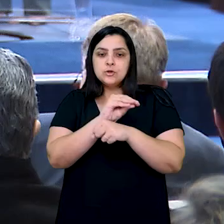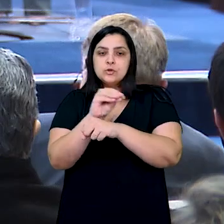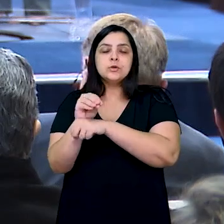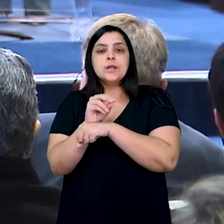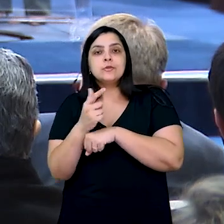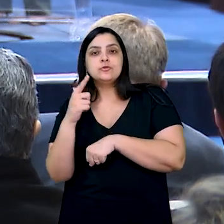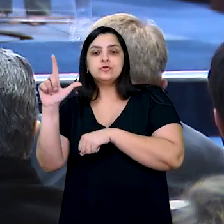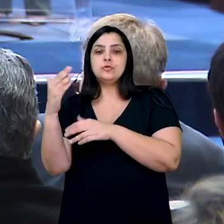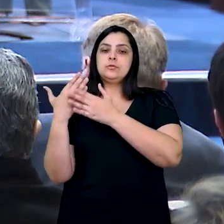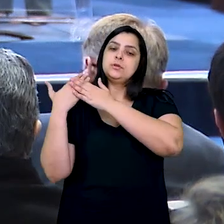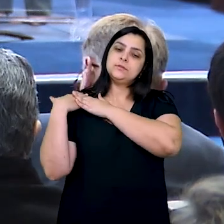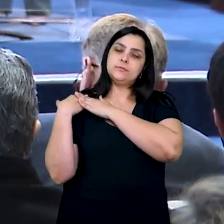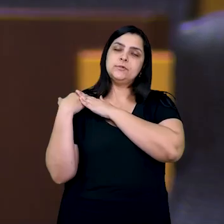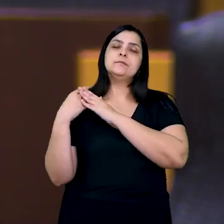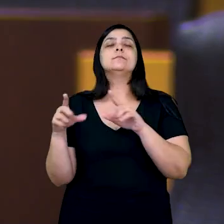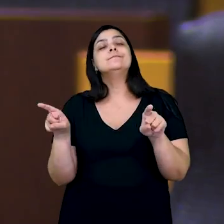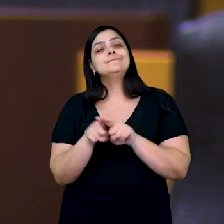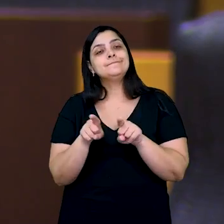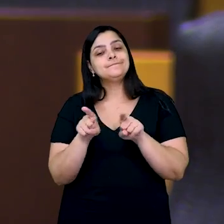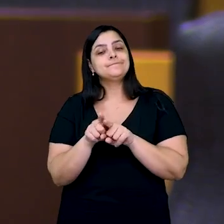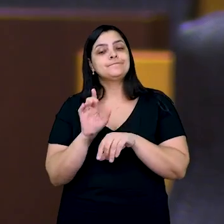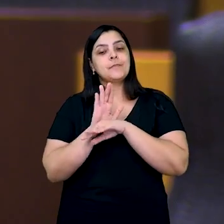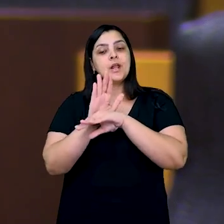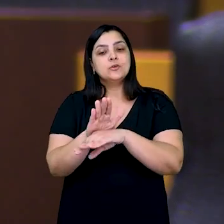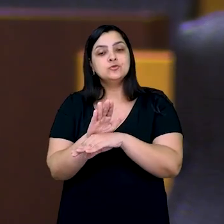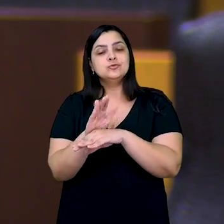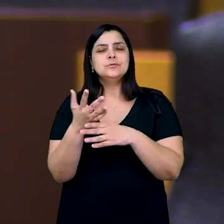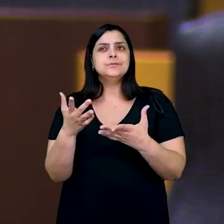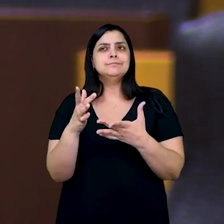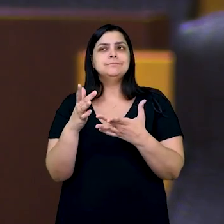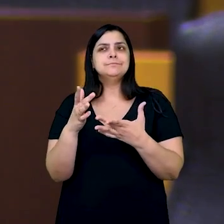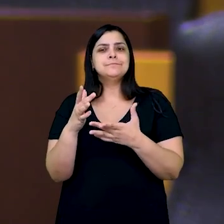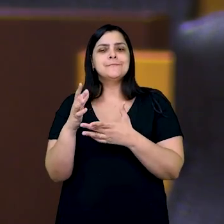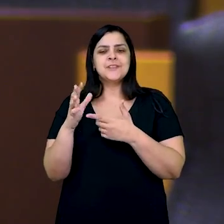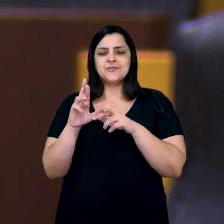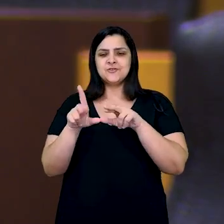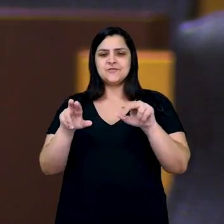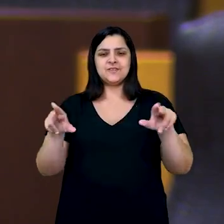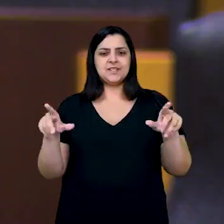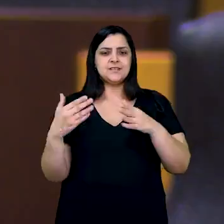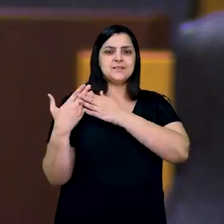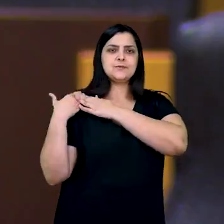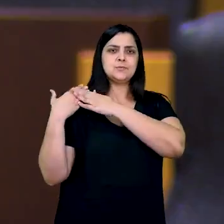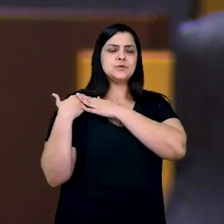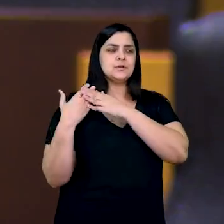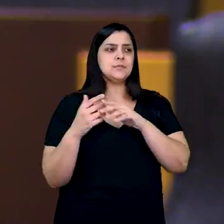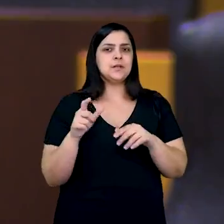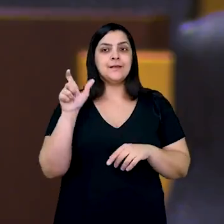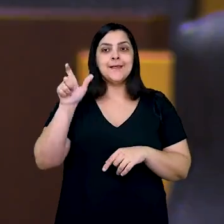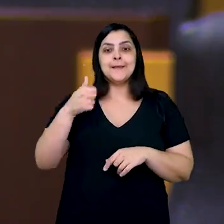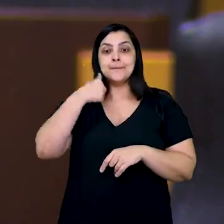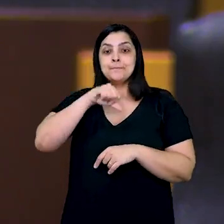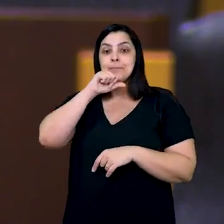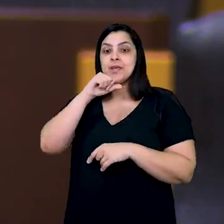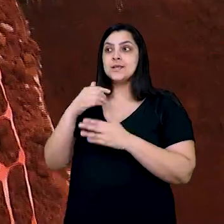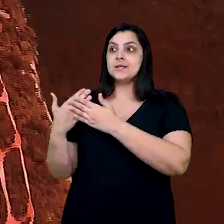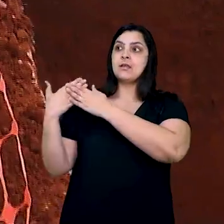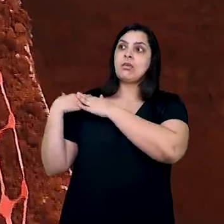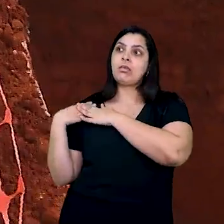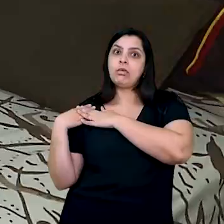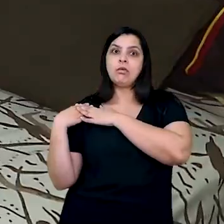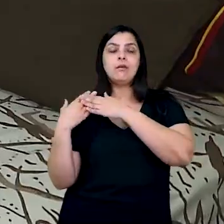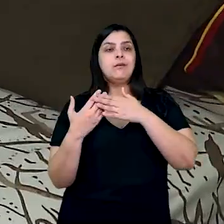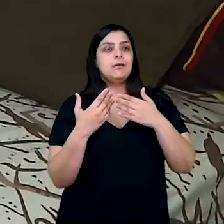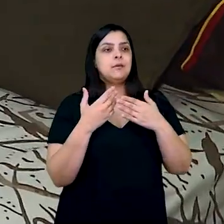outro responsável pela criança. Além disso, ajuda a desmistificar diferenças de papéis culturalmente atribuídas